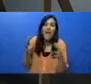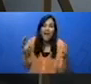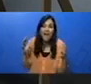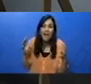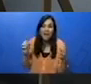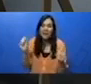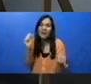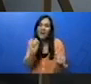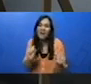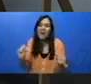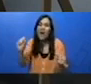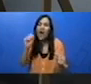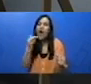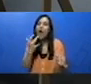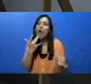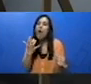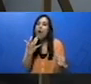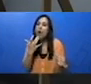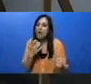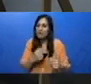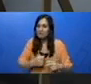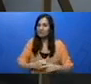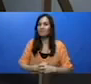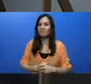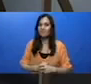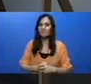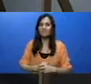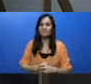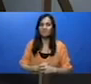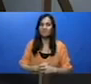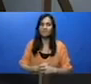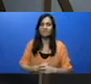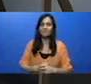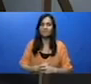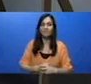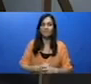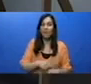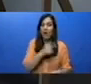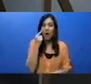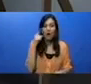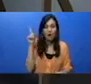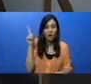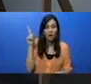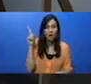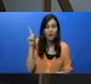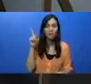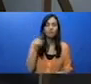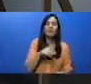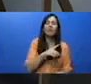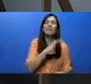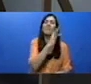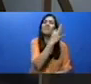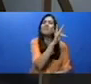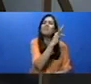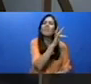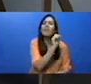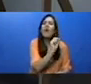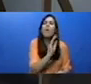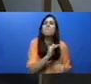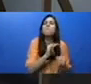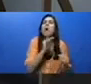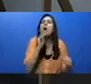contorná-lo com a cor que escolheu. Então, olha aqui, ó. O ponto da Tereza e a pontuação do Felipe. Qual número foi